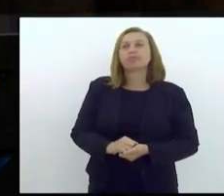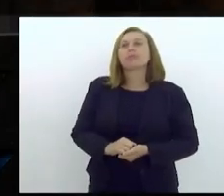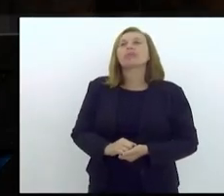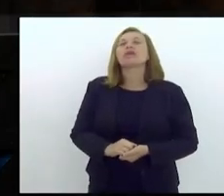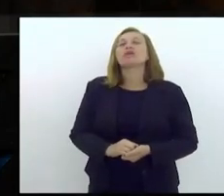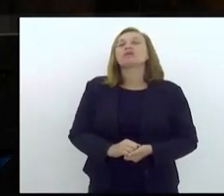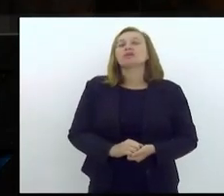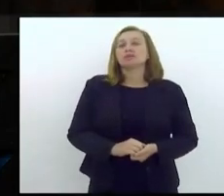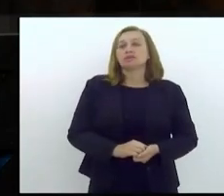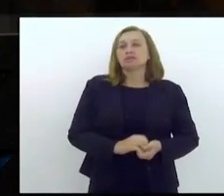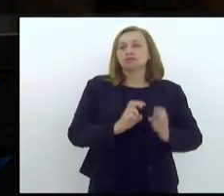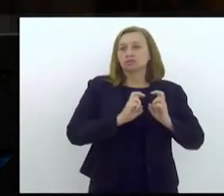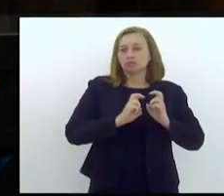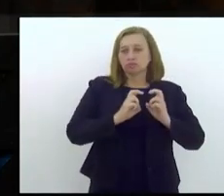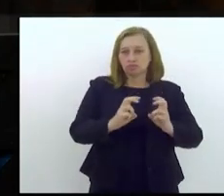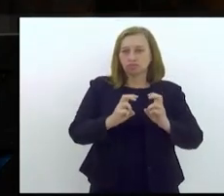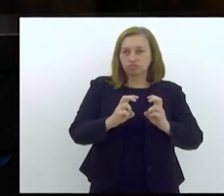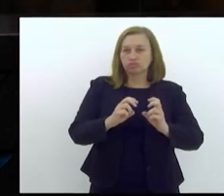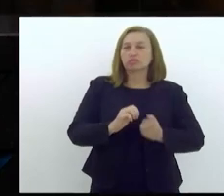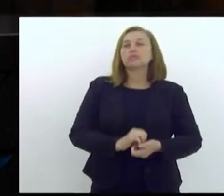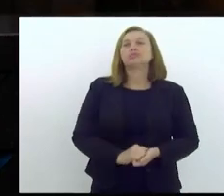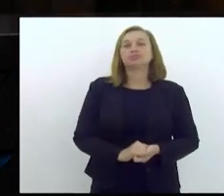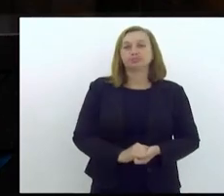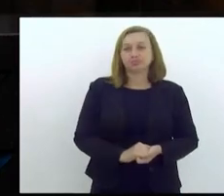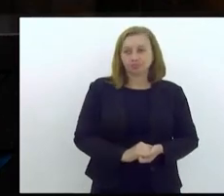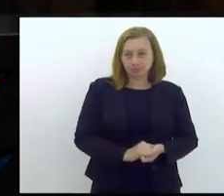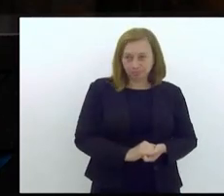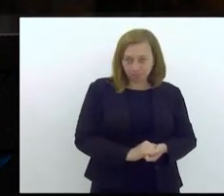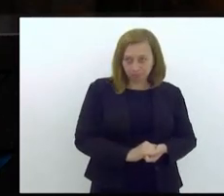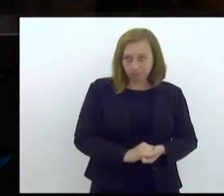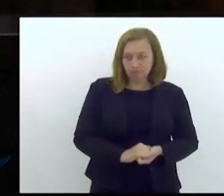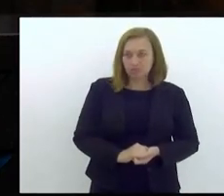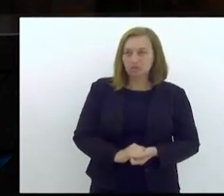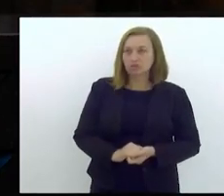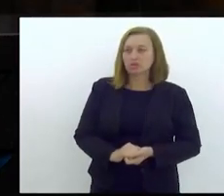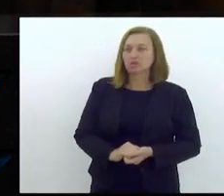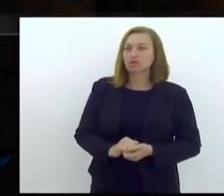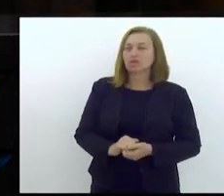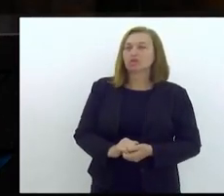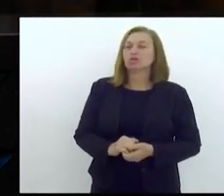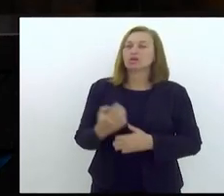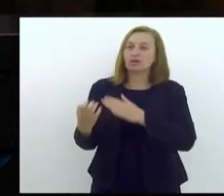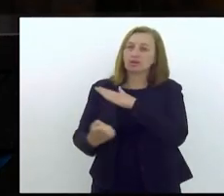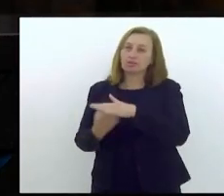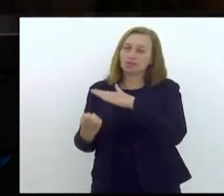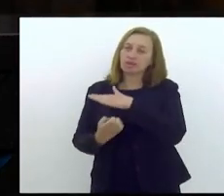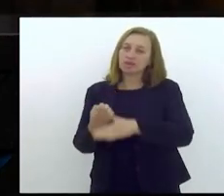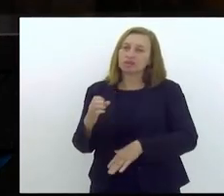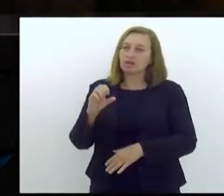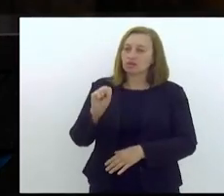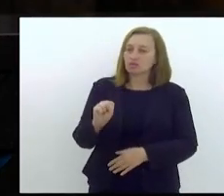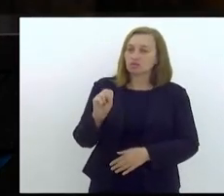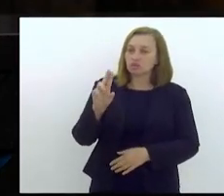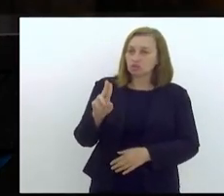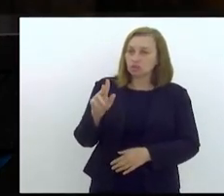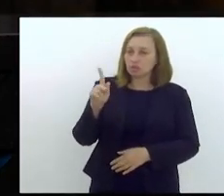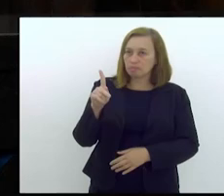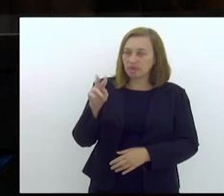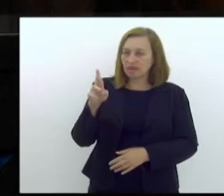Ferroviário sobre trilhos feito pela SuperVia está numa decadência